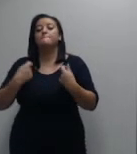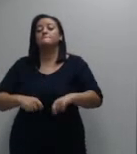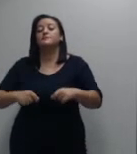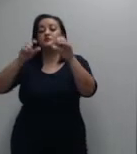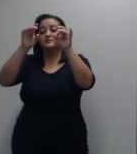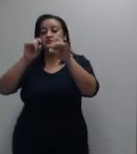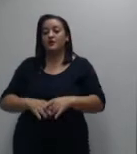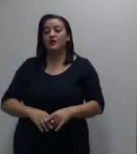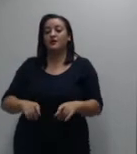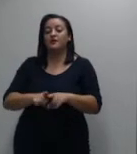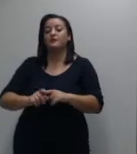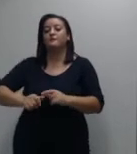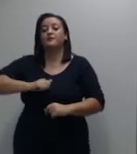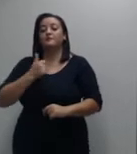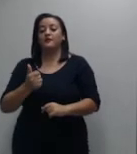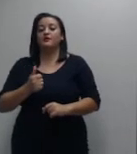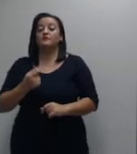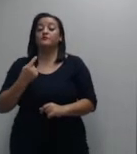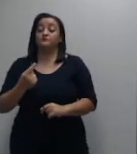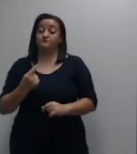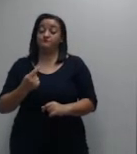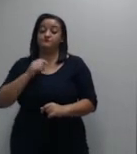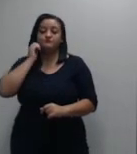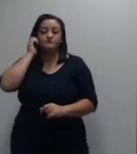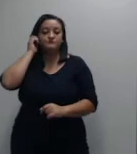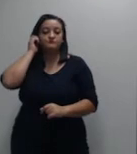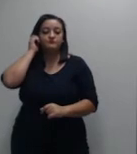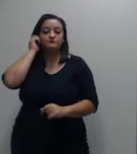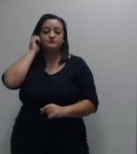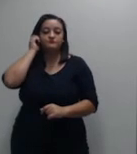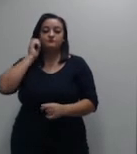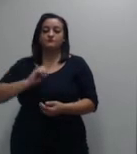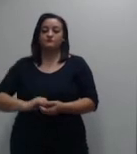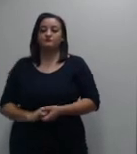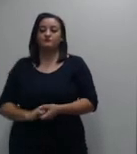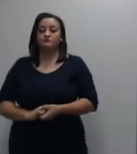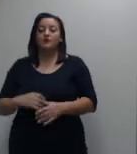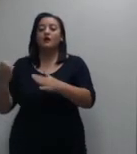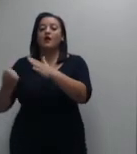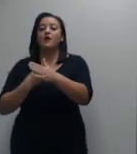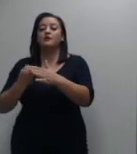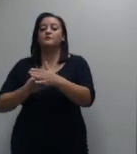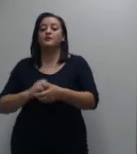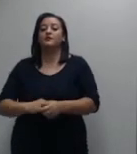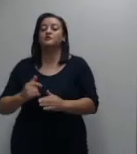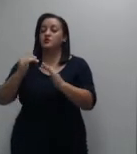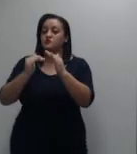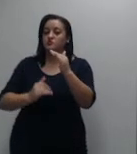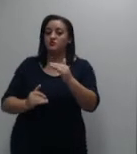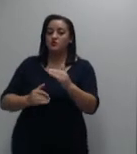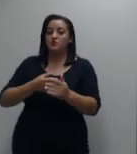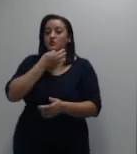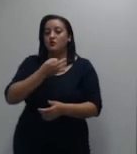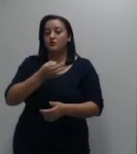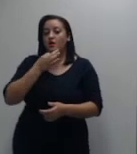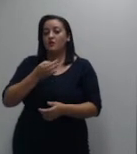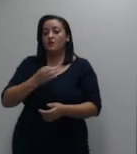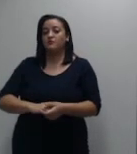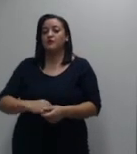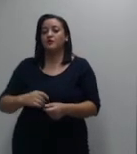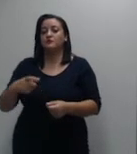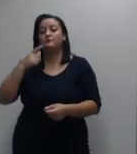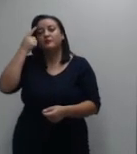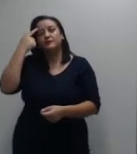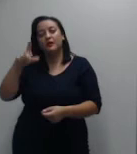em primeiro lugar filme a abraçou ela não concorda o tempo de tochas no sítio de